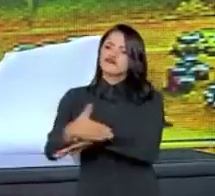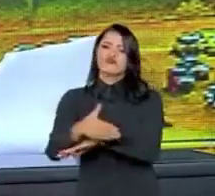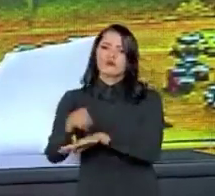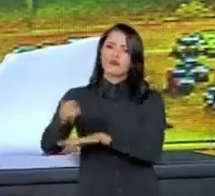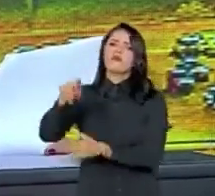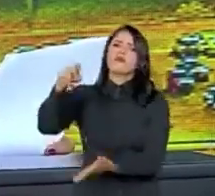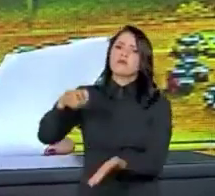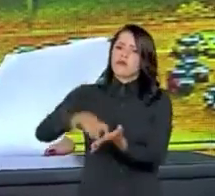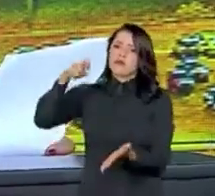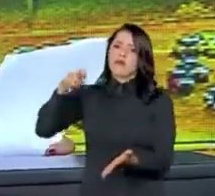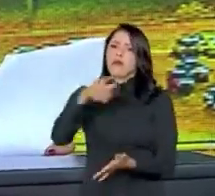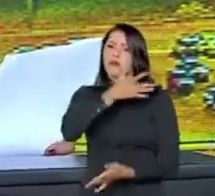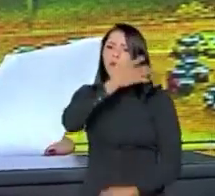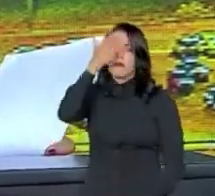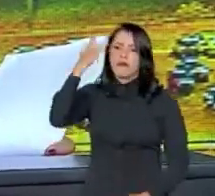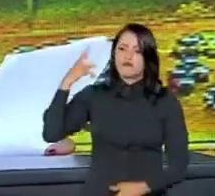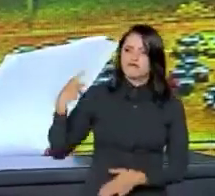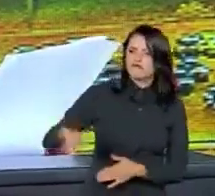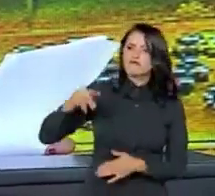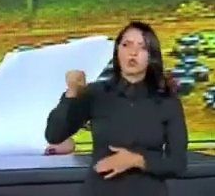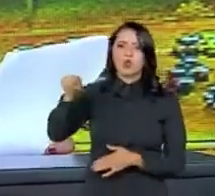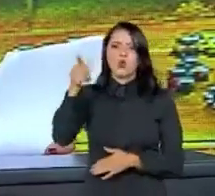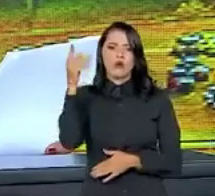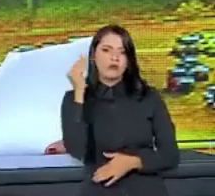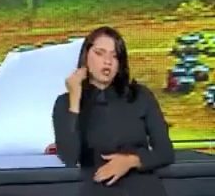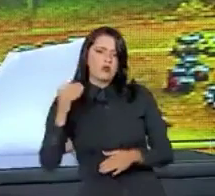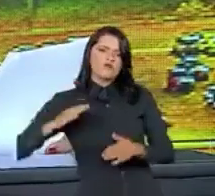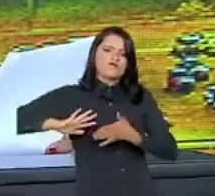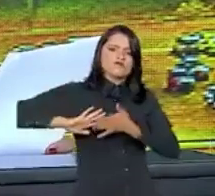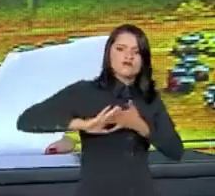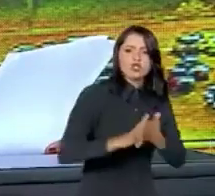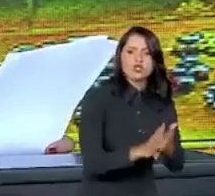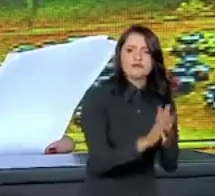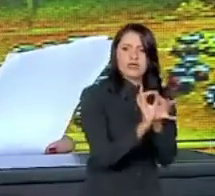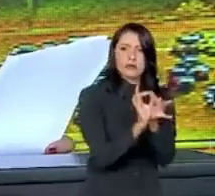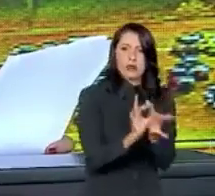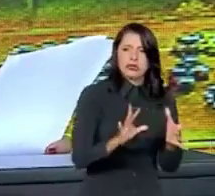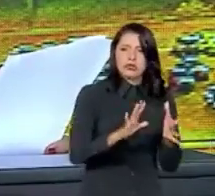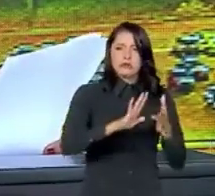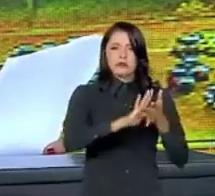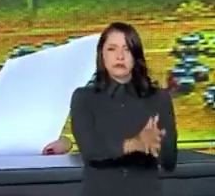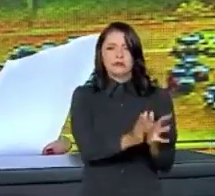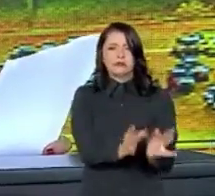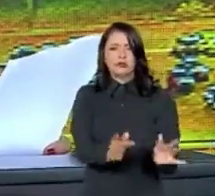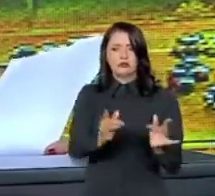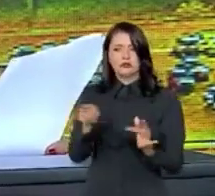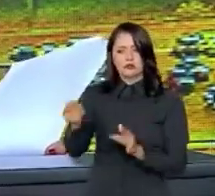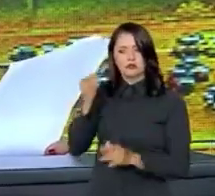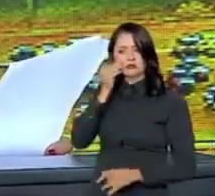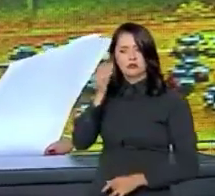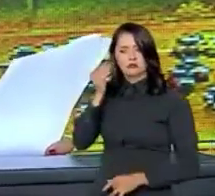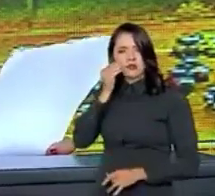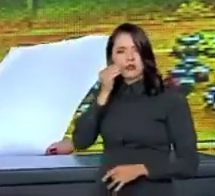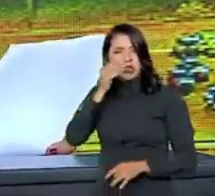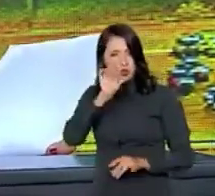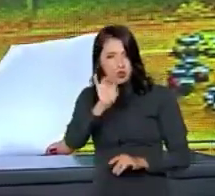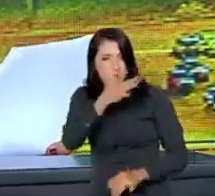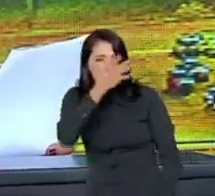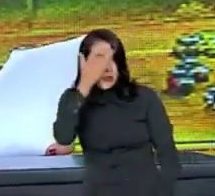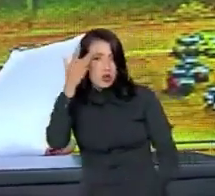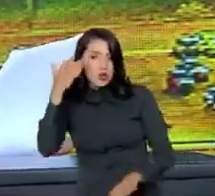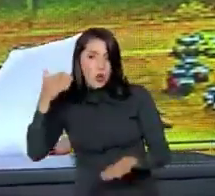que ousaram tentar destruí-la. Não apenas os que